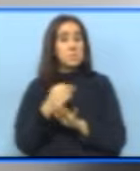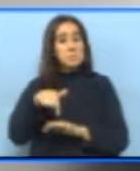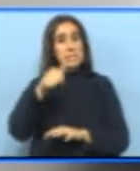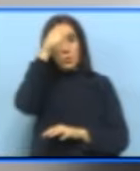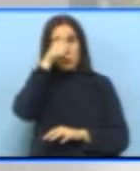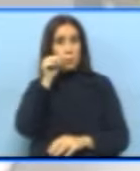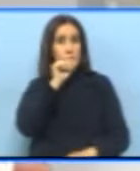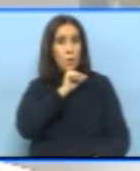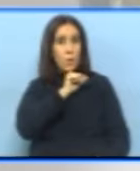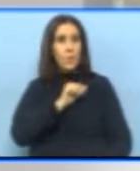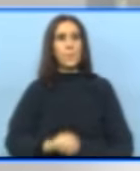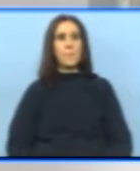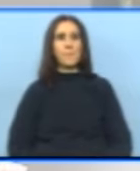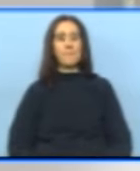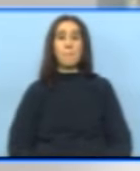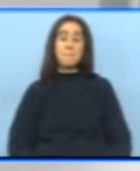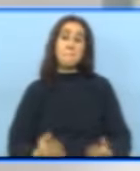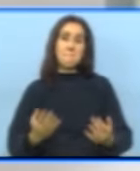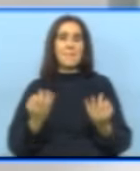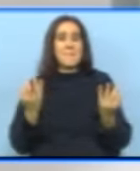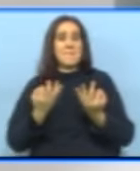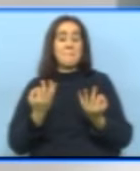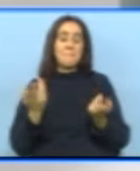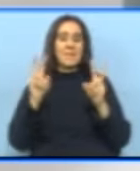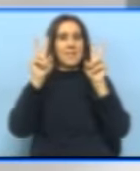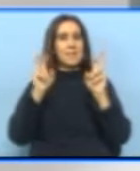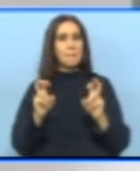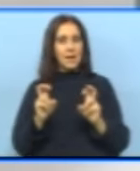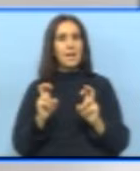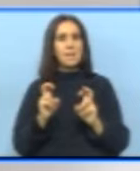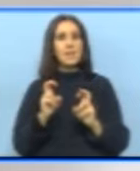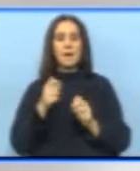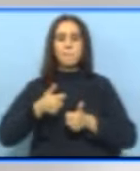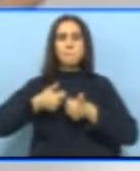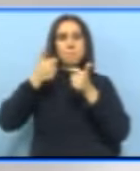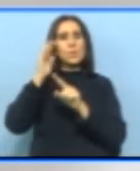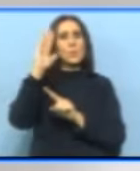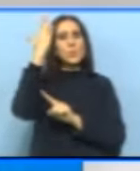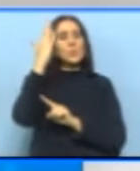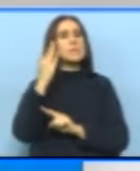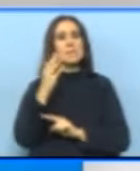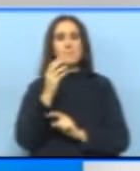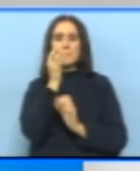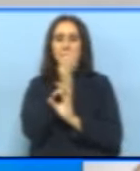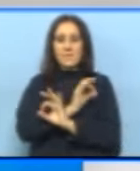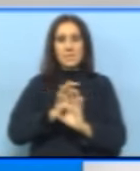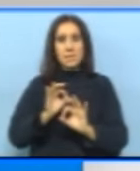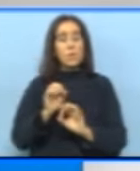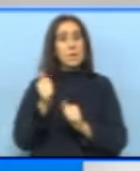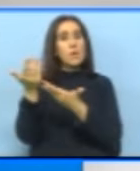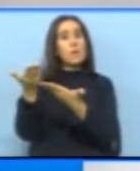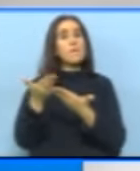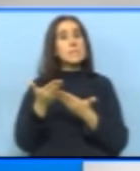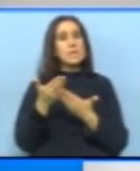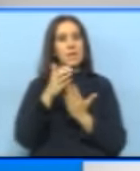domingo? De facto, poderíamos ir pela temática da santidade e da perfeição, porque esse é o convite, quer na primeira leitura,